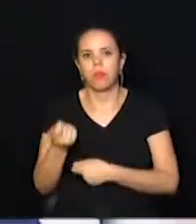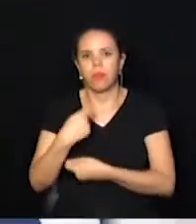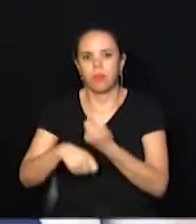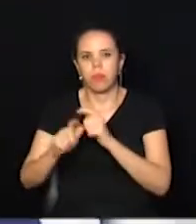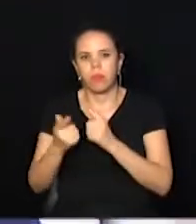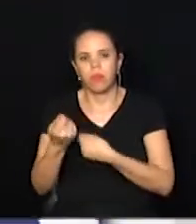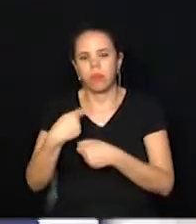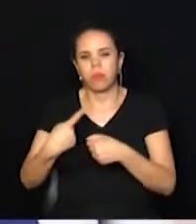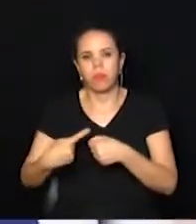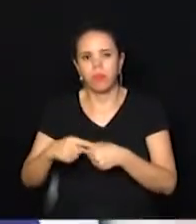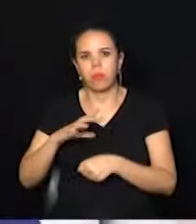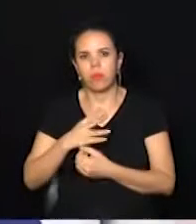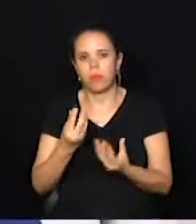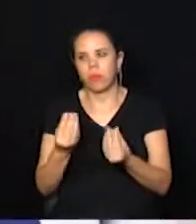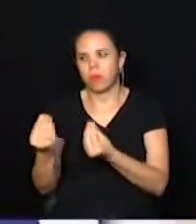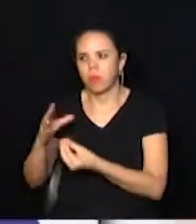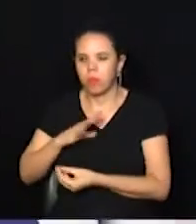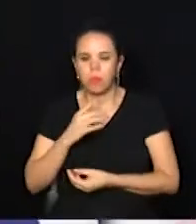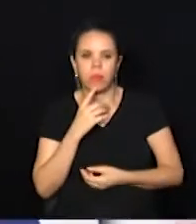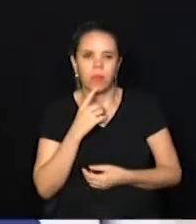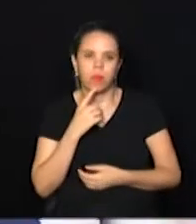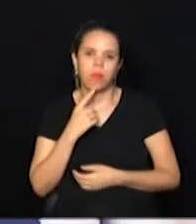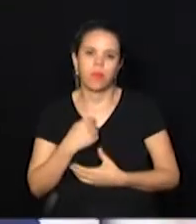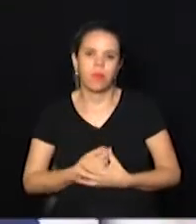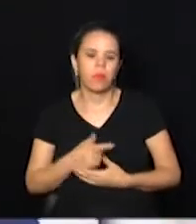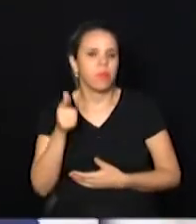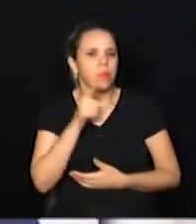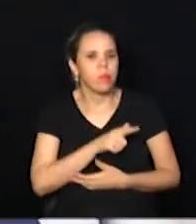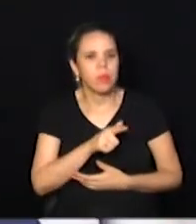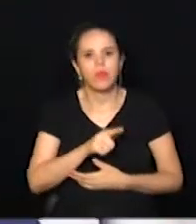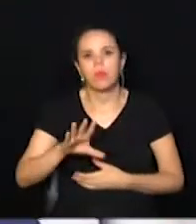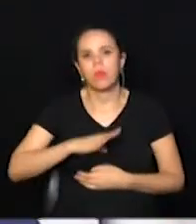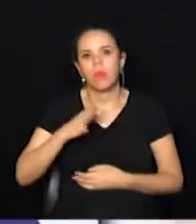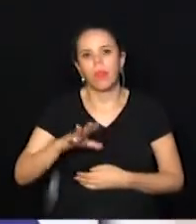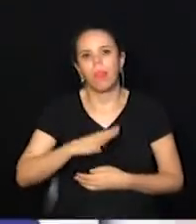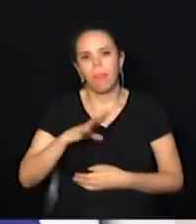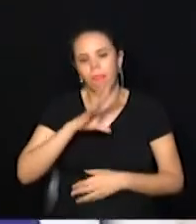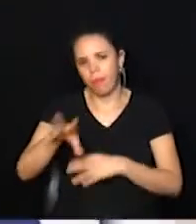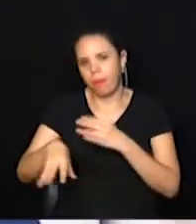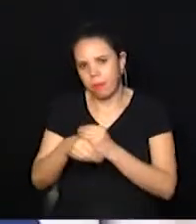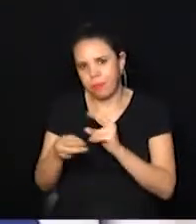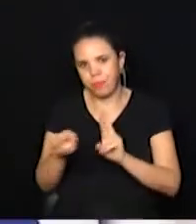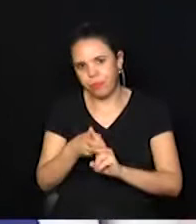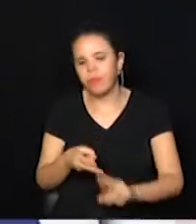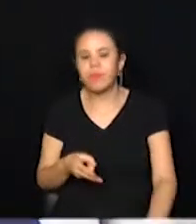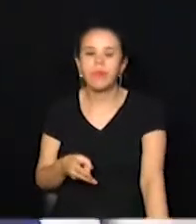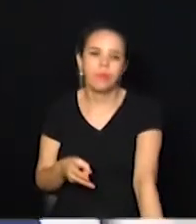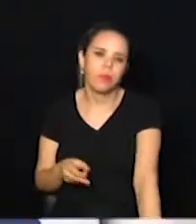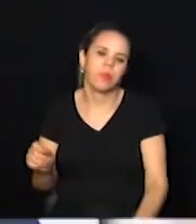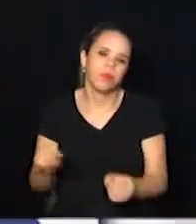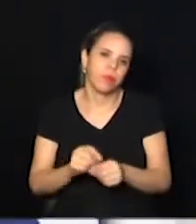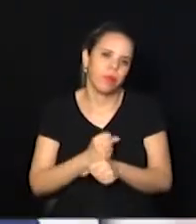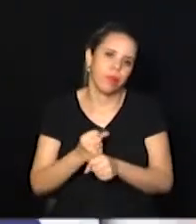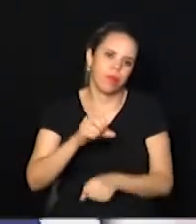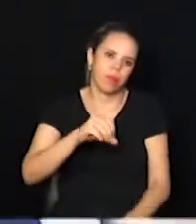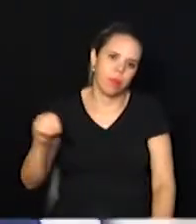no âmbito do município, muitas as cidades que conseguiram ousar, que conseguiram implementar e que conseguiram fazer ao longo dos anos 90